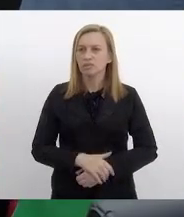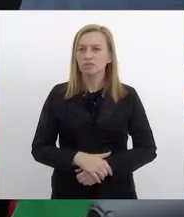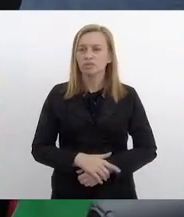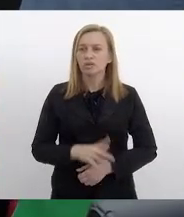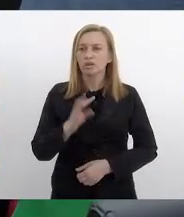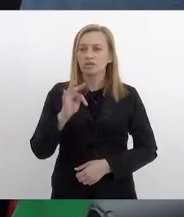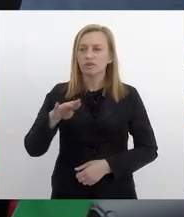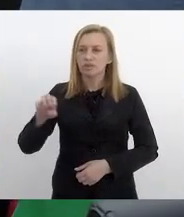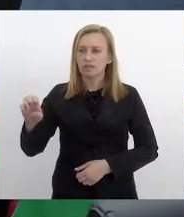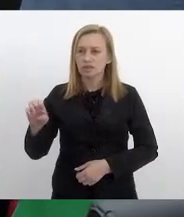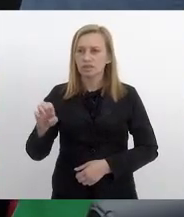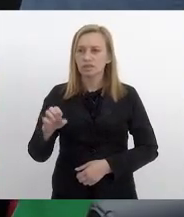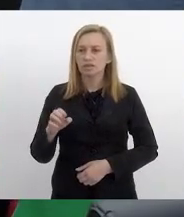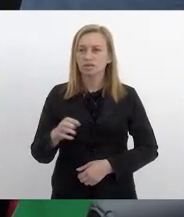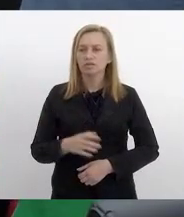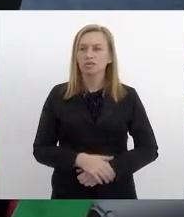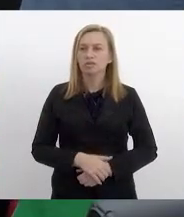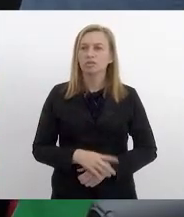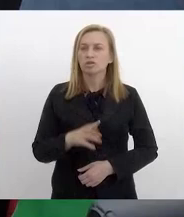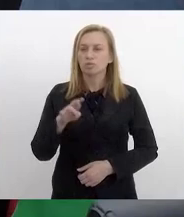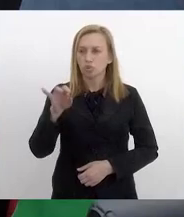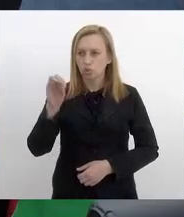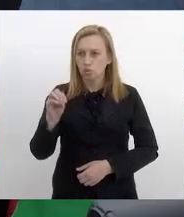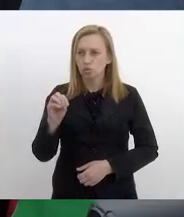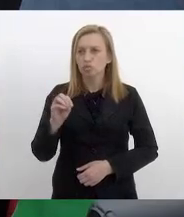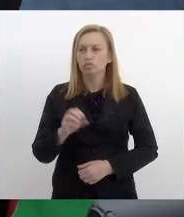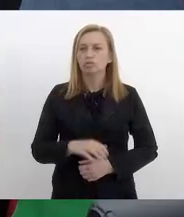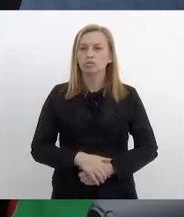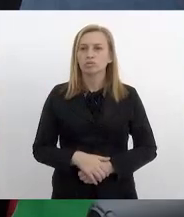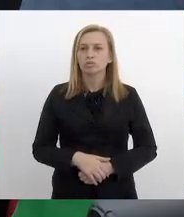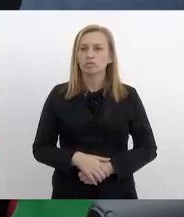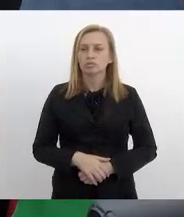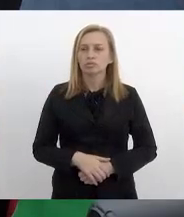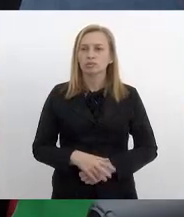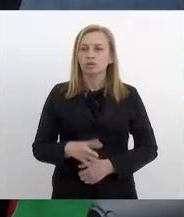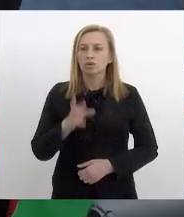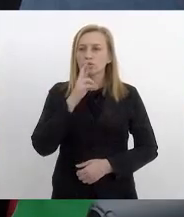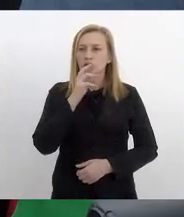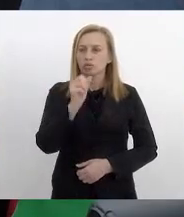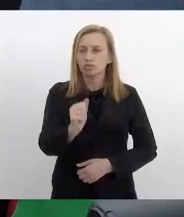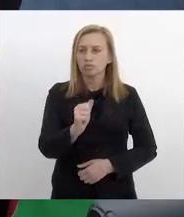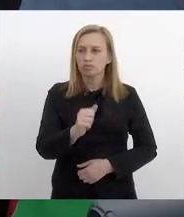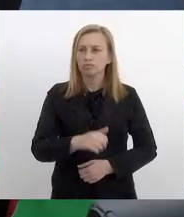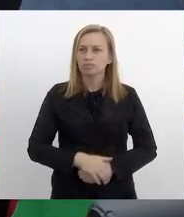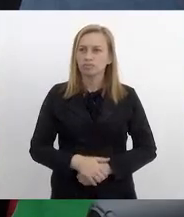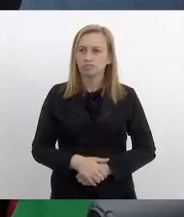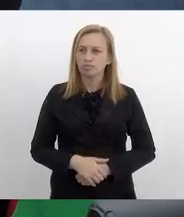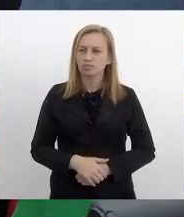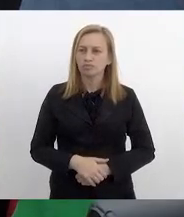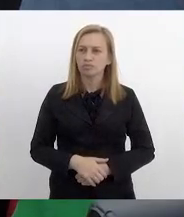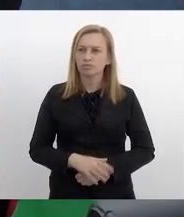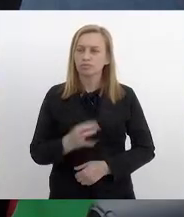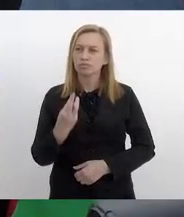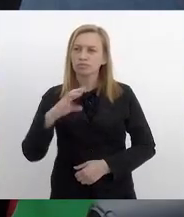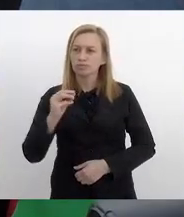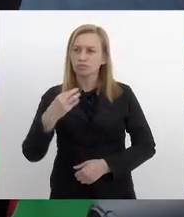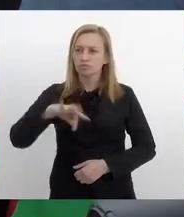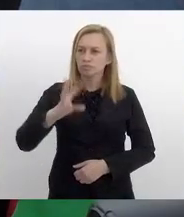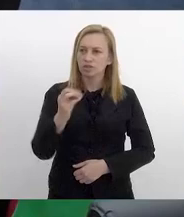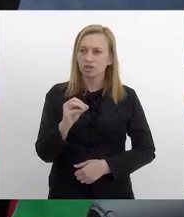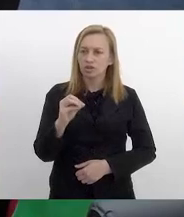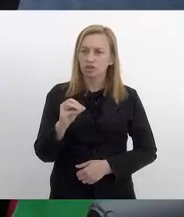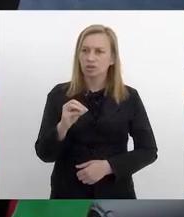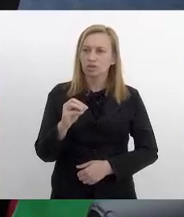Franciane duas vezes. Bruno Dawari. Rodrigo Amorim, terceira vez, Chico Machado,